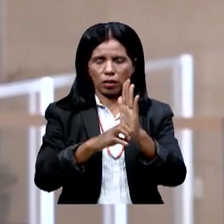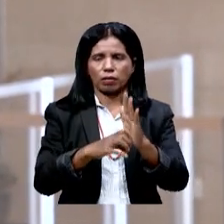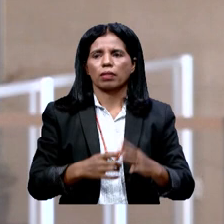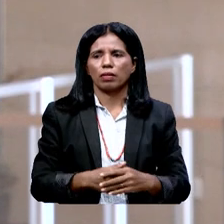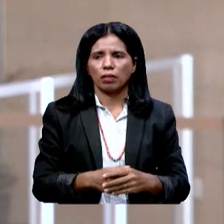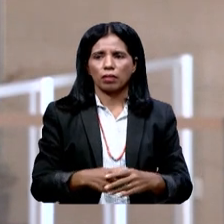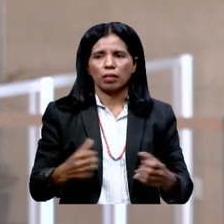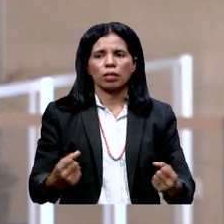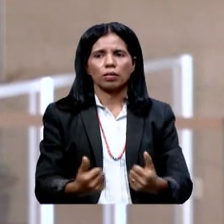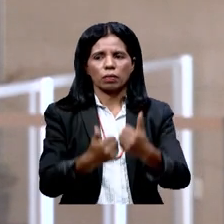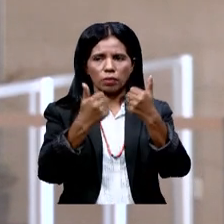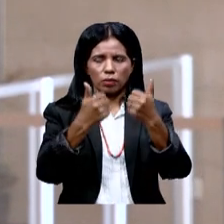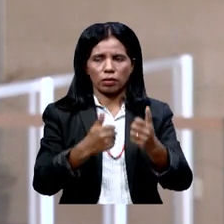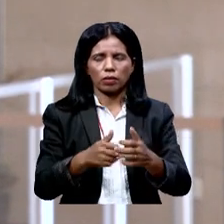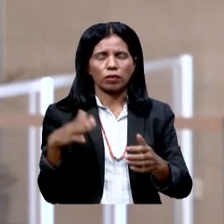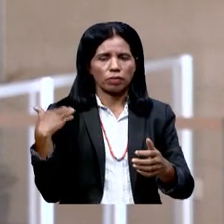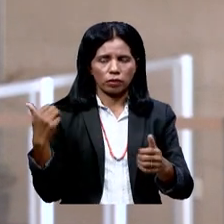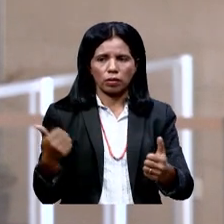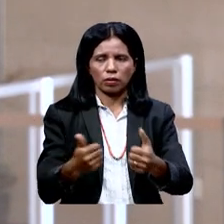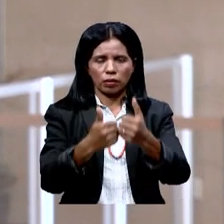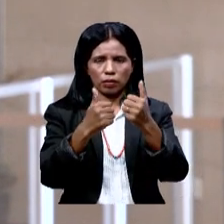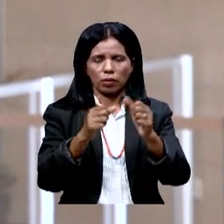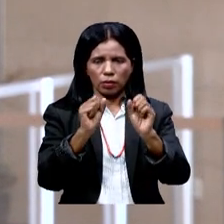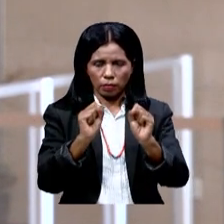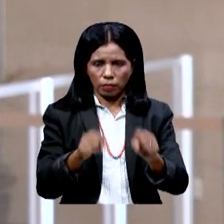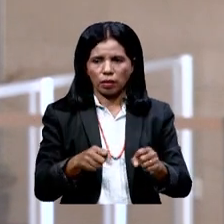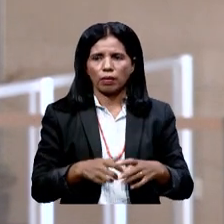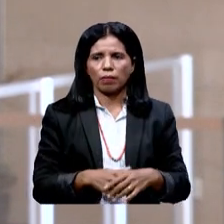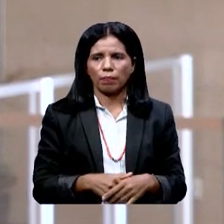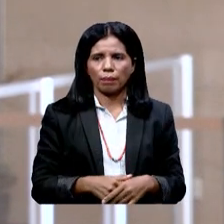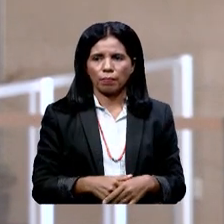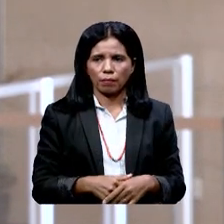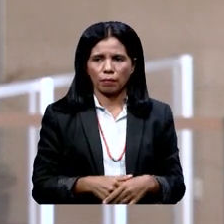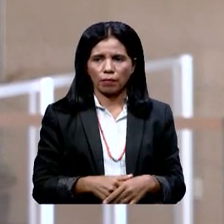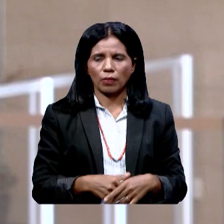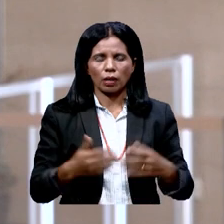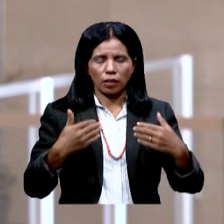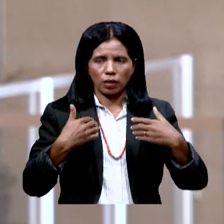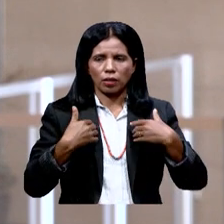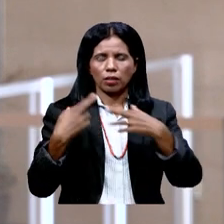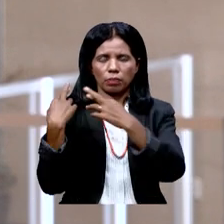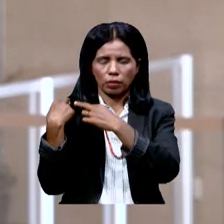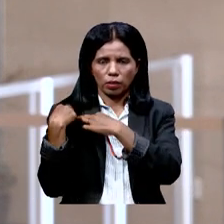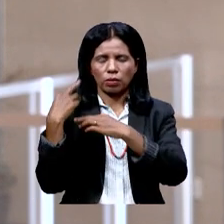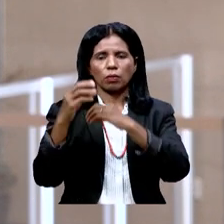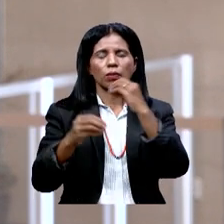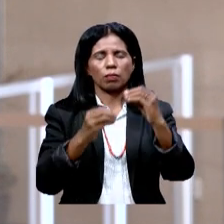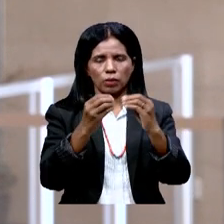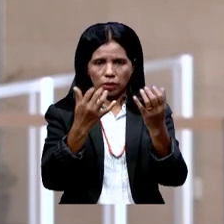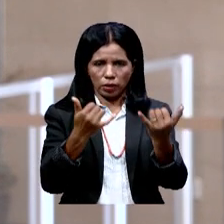dos Portos, não é? Juventude dos Portos, uma que. E a responsabilidade com a Baidané, pronto,